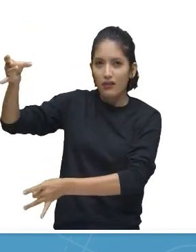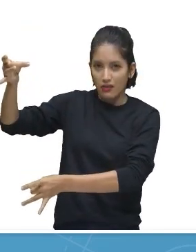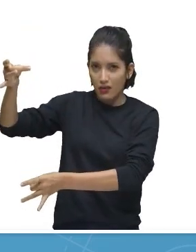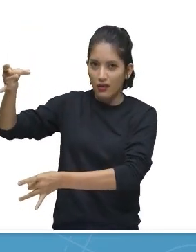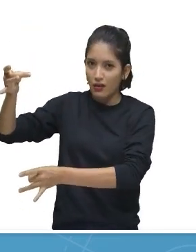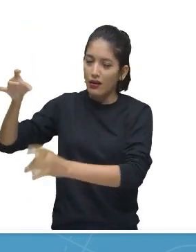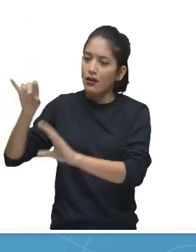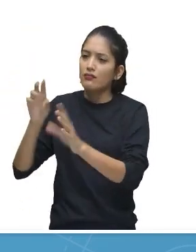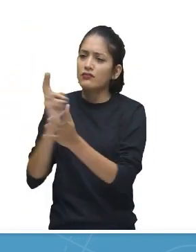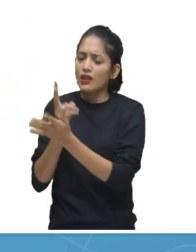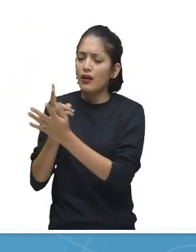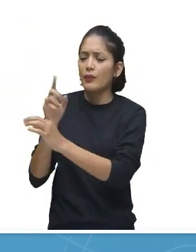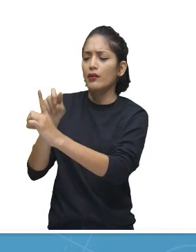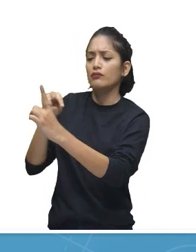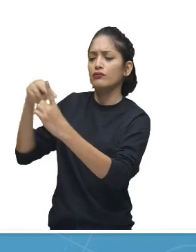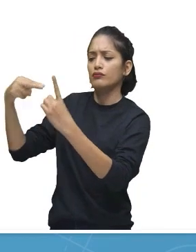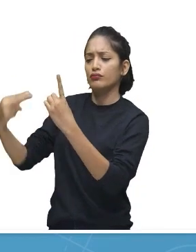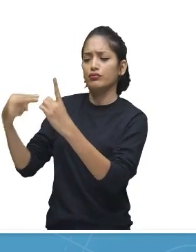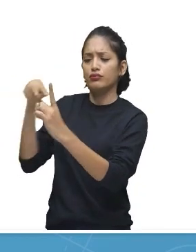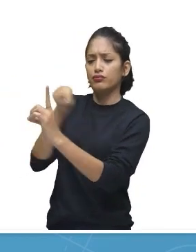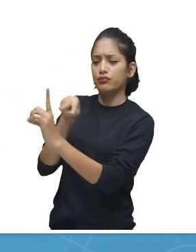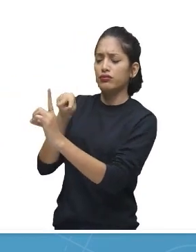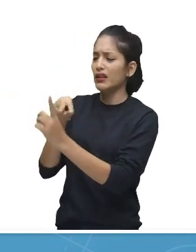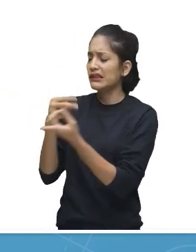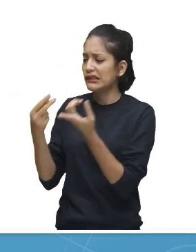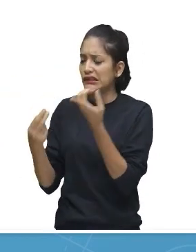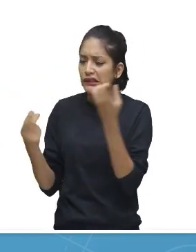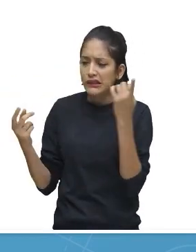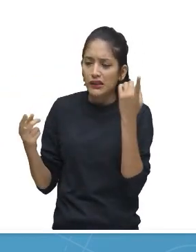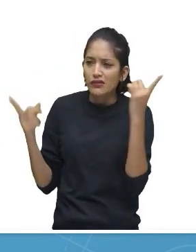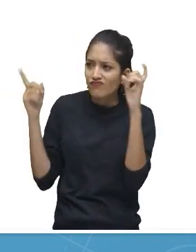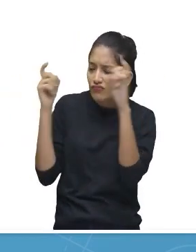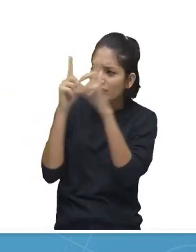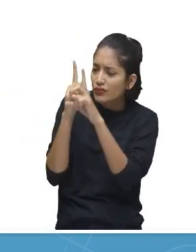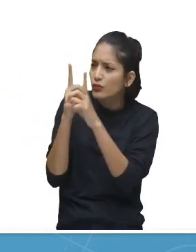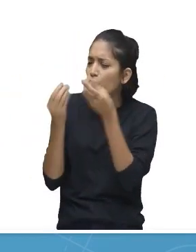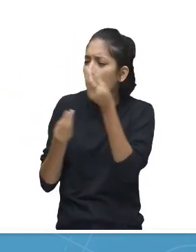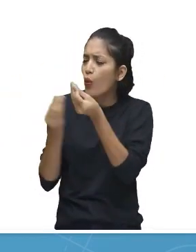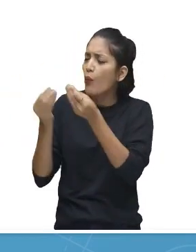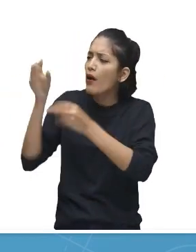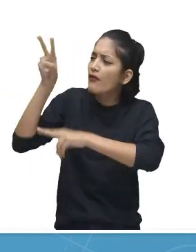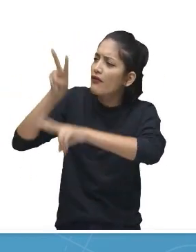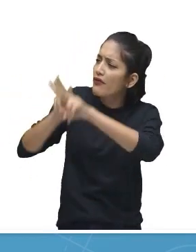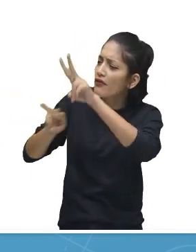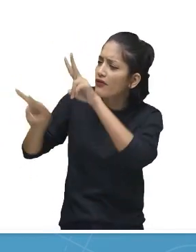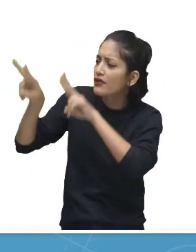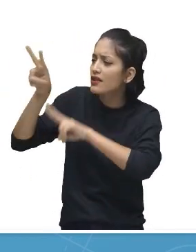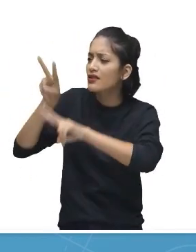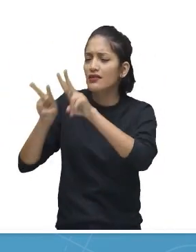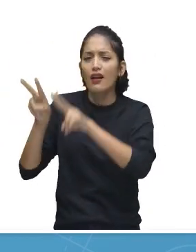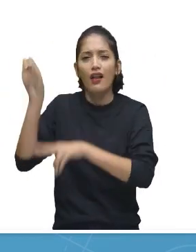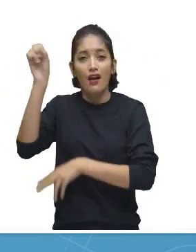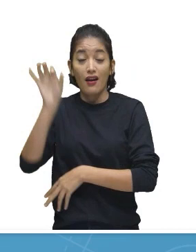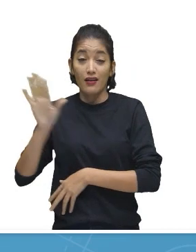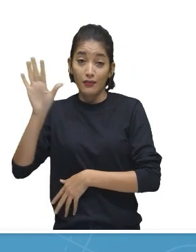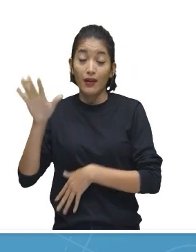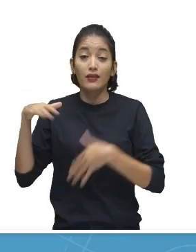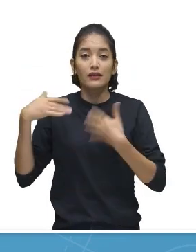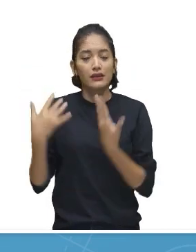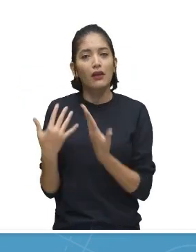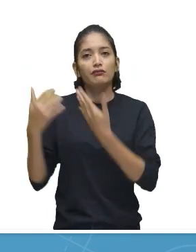os lados, uma imagem sobre a outra, que ficava difícil o espectador apreciar aquela imagem. Então ele fazia